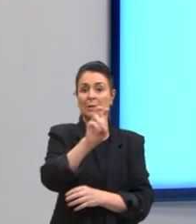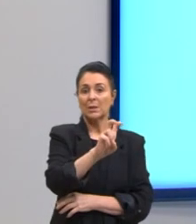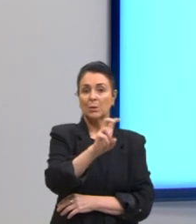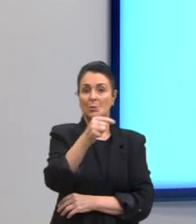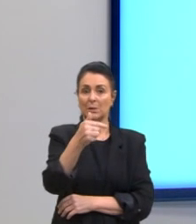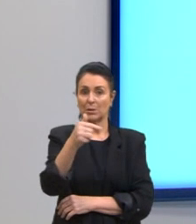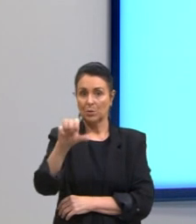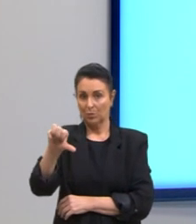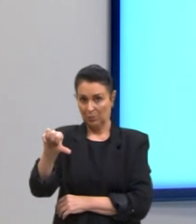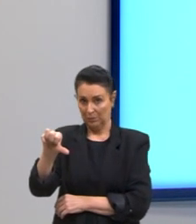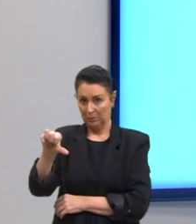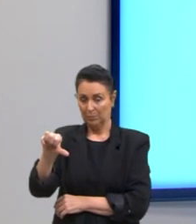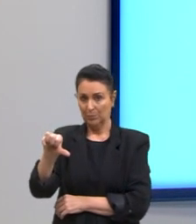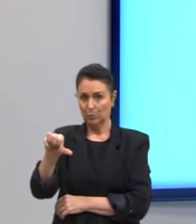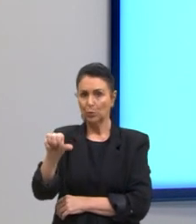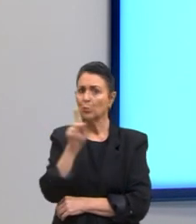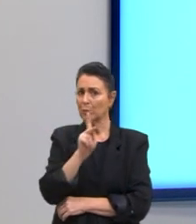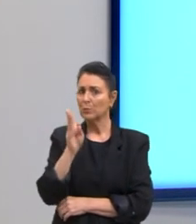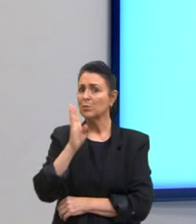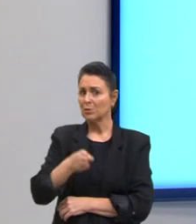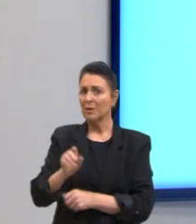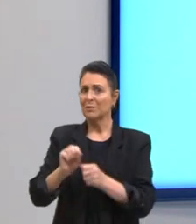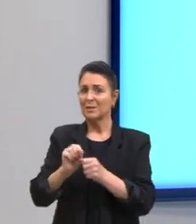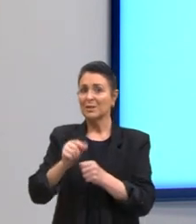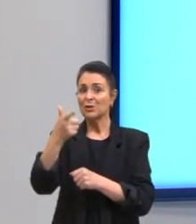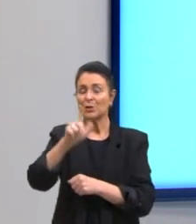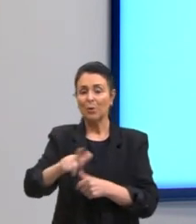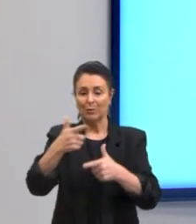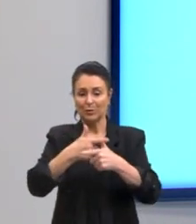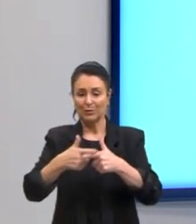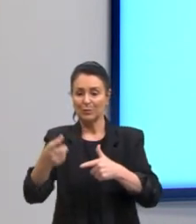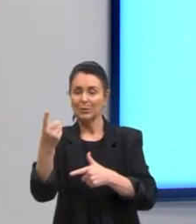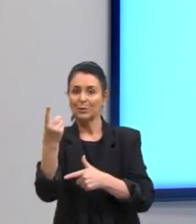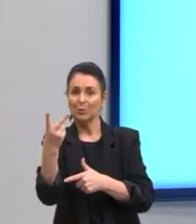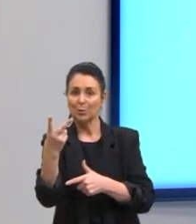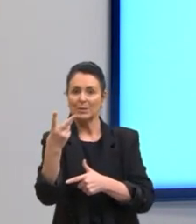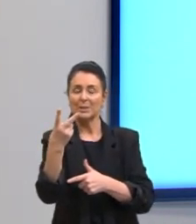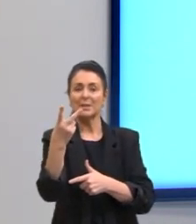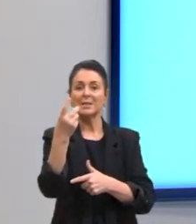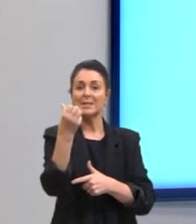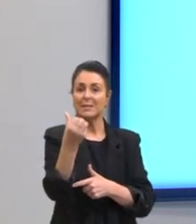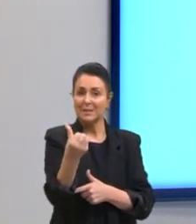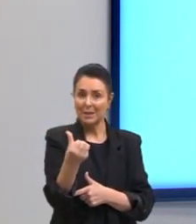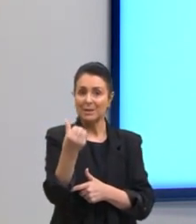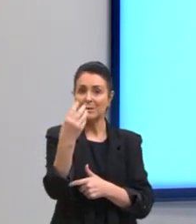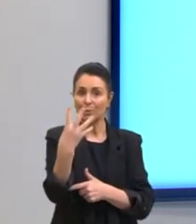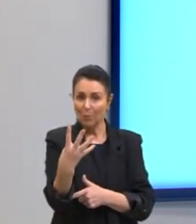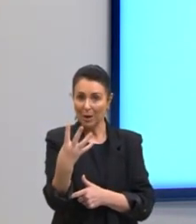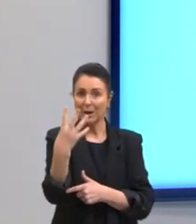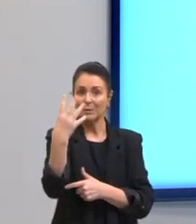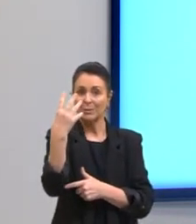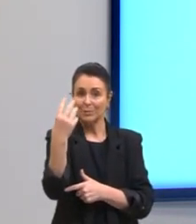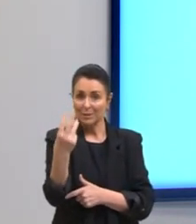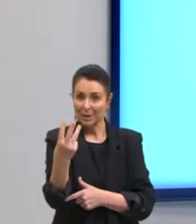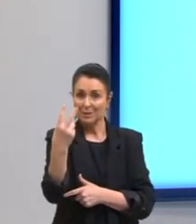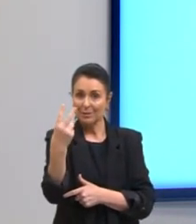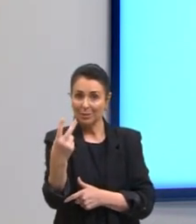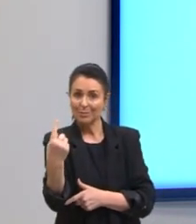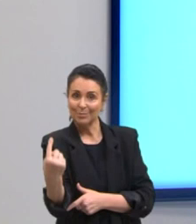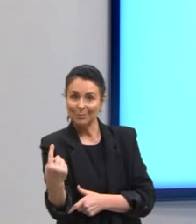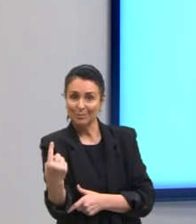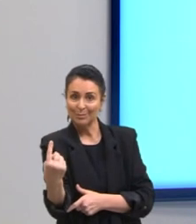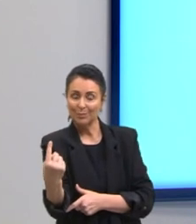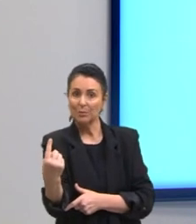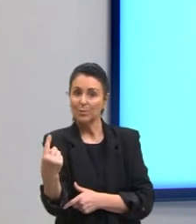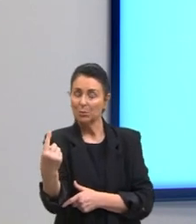que foi o que a gente havia feito há pouco tempo. E aqui também, ó, os divisores de 12 são 12, 6, 4, 3, 2 e 1. E assim nós obtemos